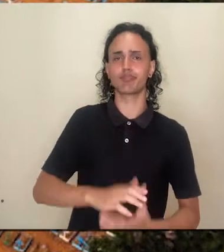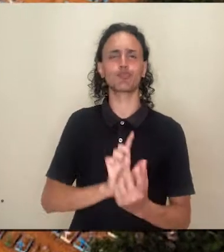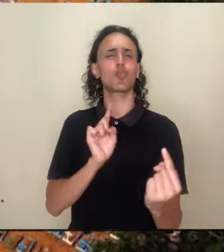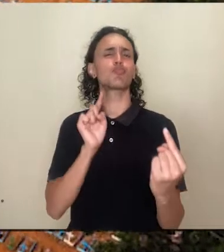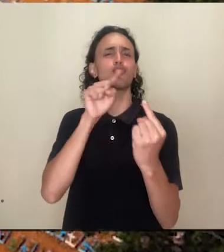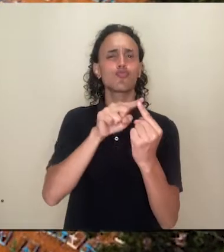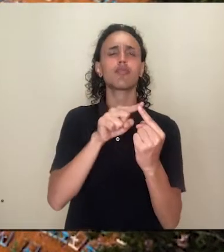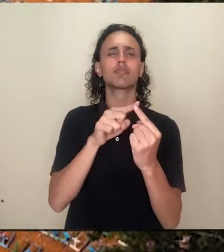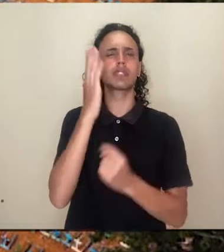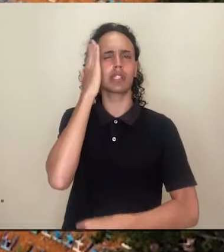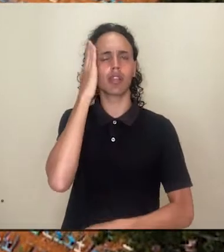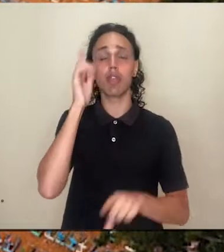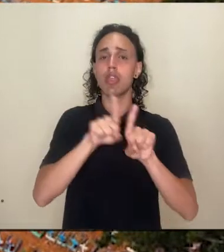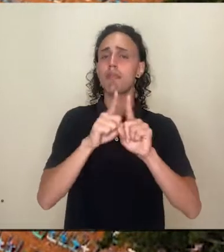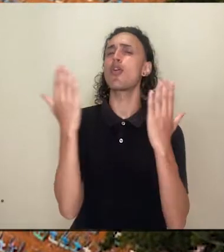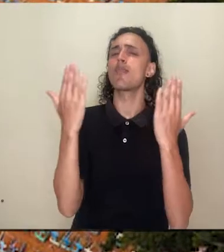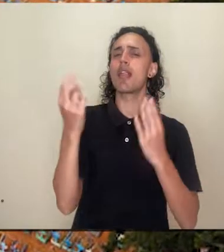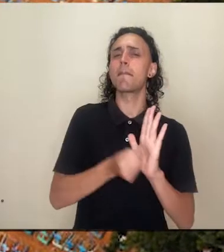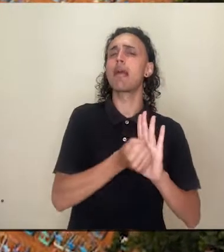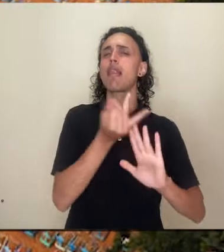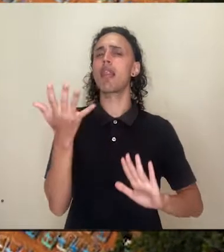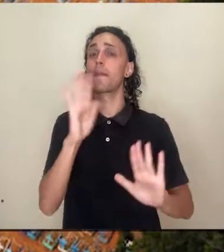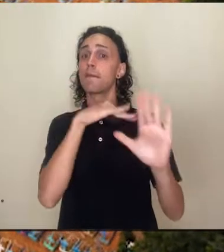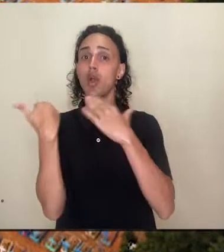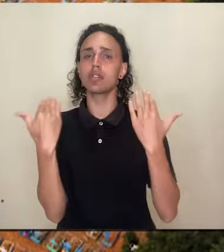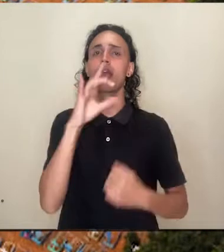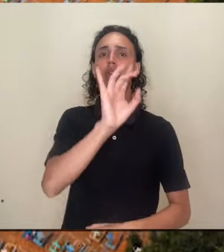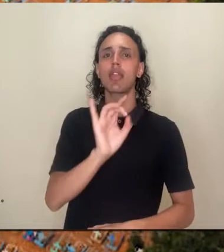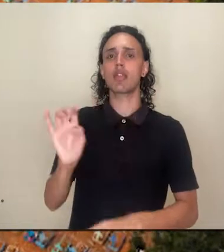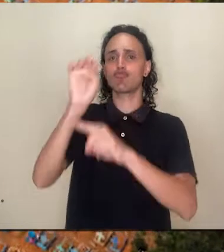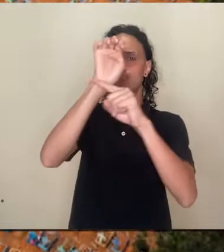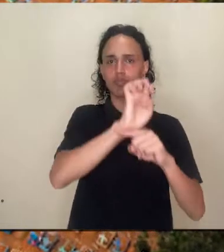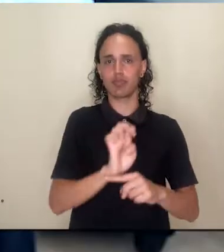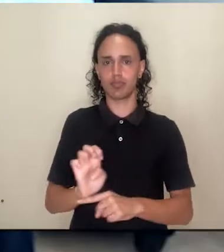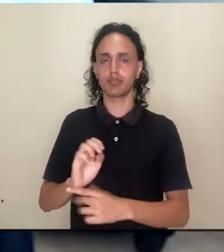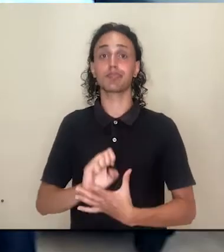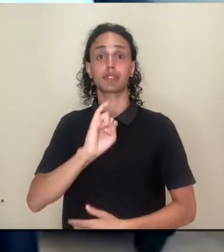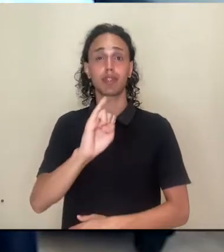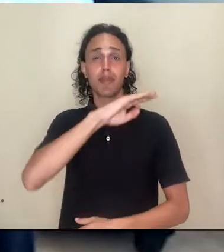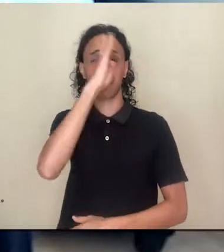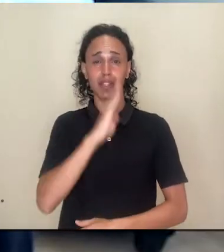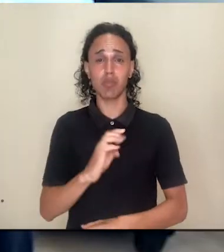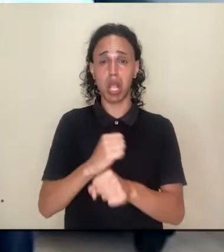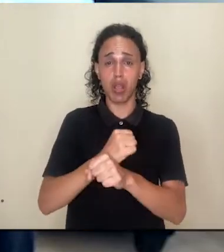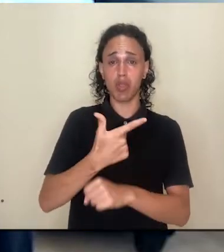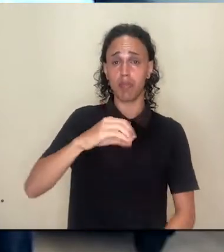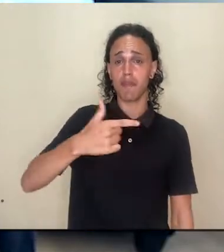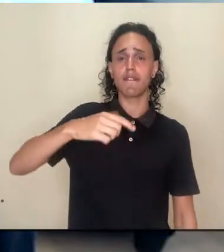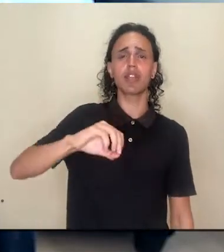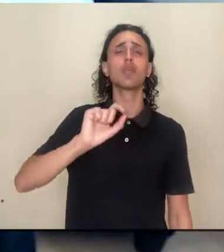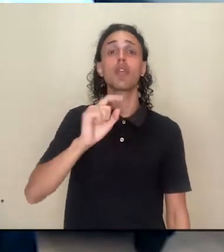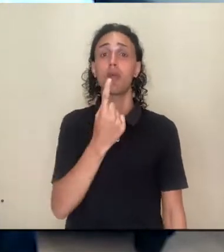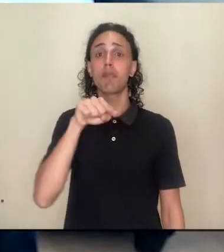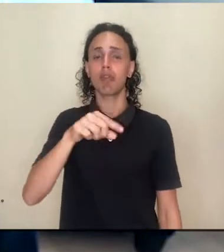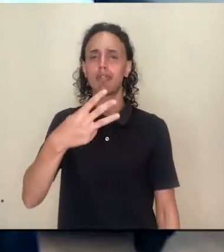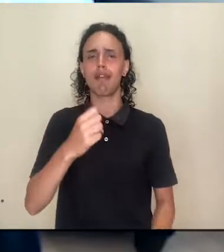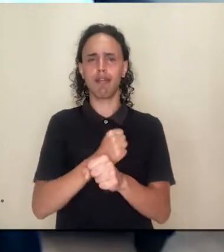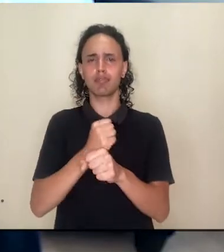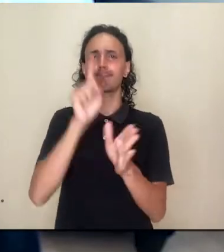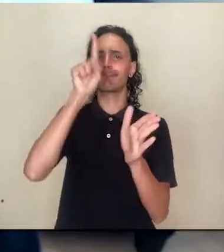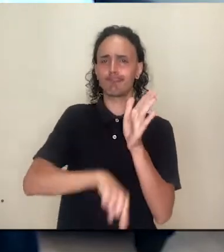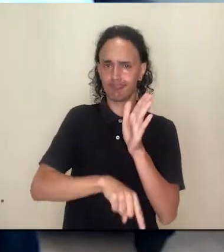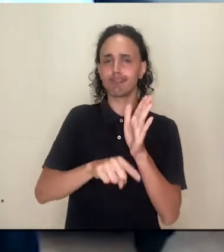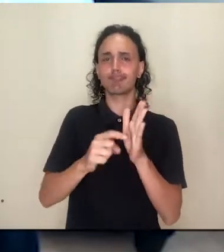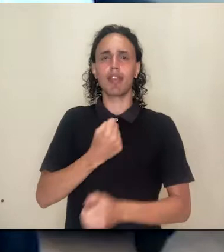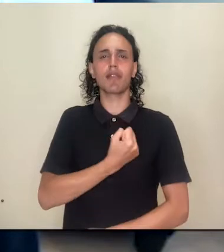para medir e comparar o número de mortes entre os estados. Se o Brasil perde, em 2020, 1,3 anos de